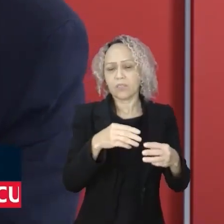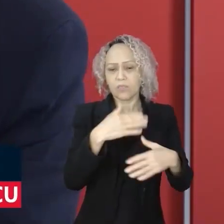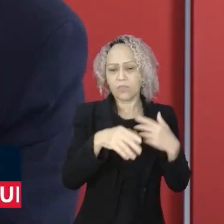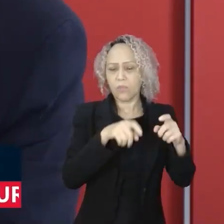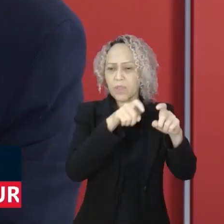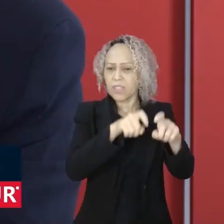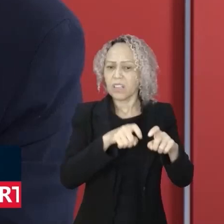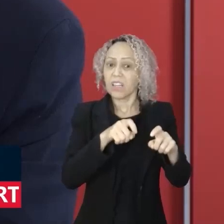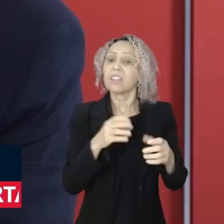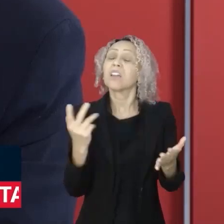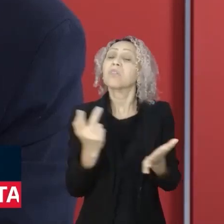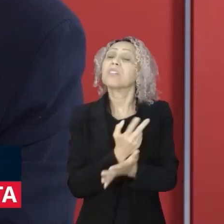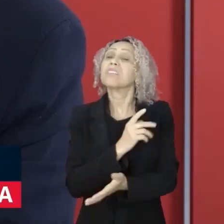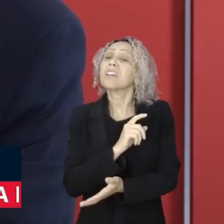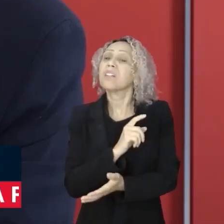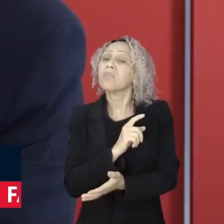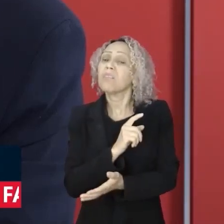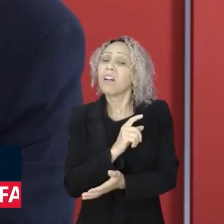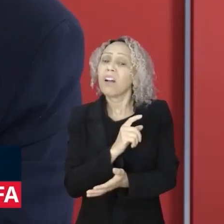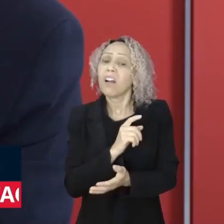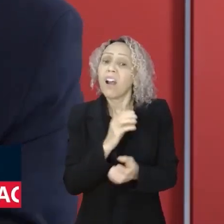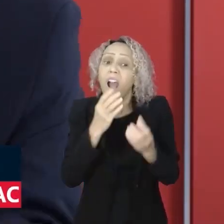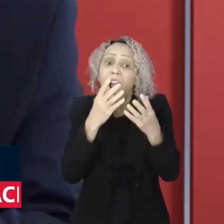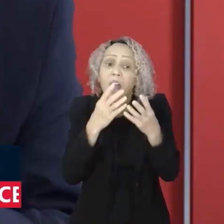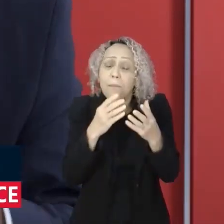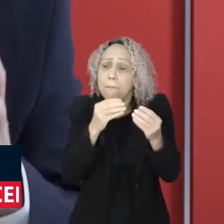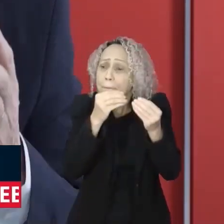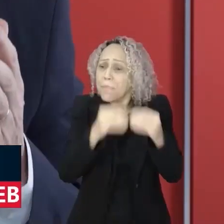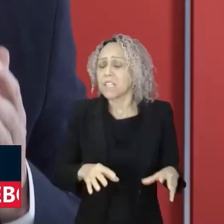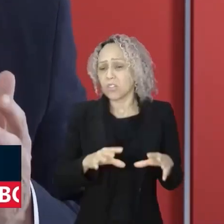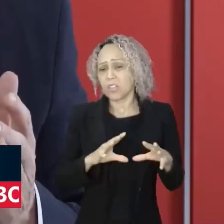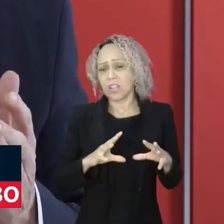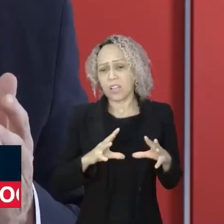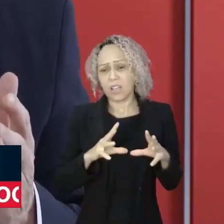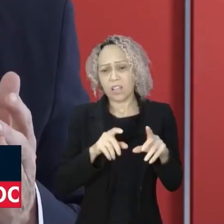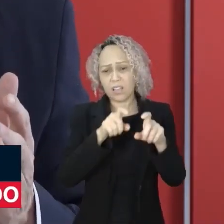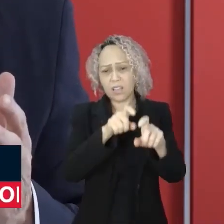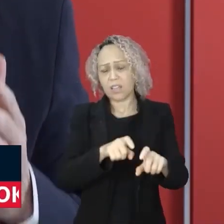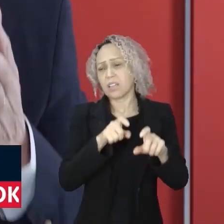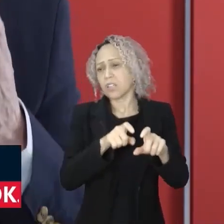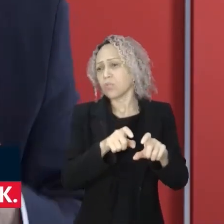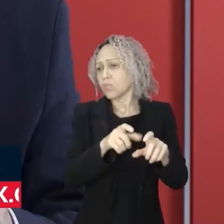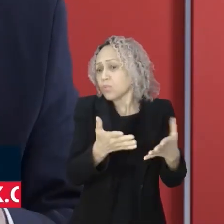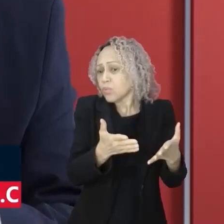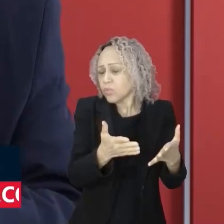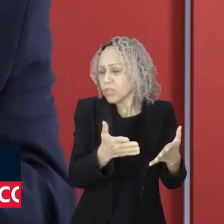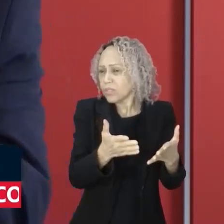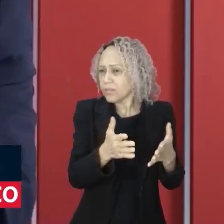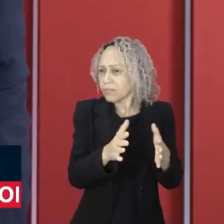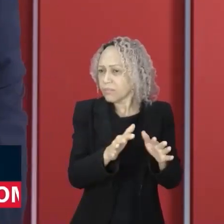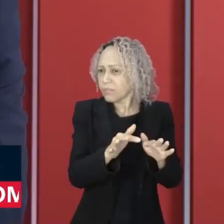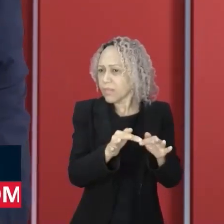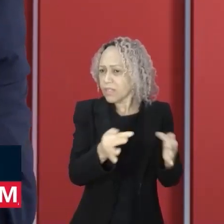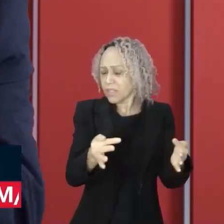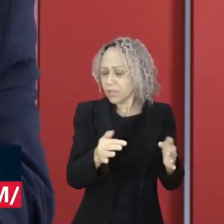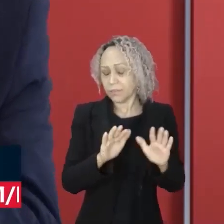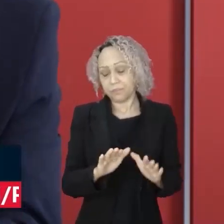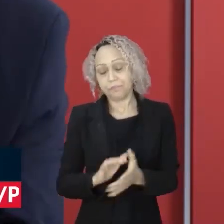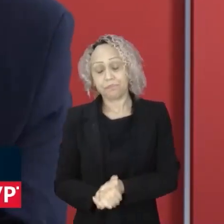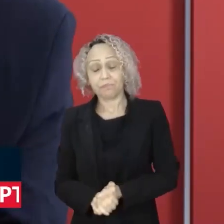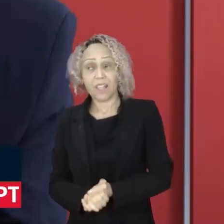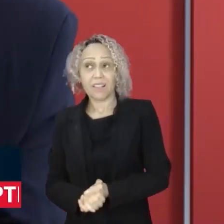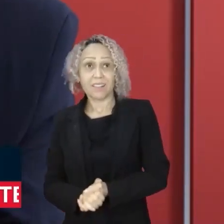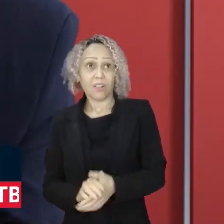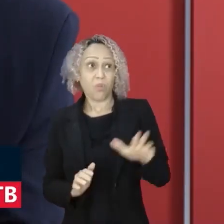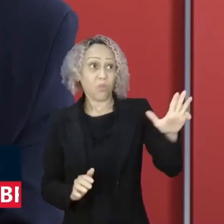dentro do mapa do Ministério da Agricultura. Com a retomada e a volta do Lula, o Brasil voltou, o Lula voltou e o